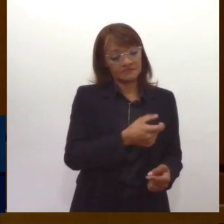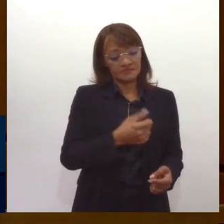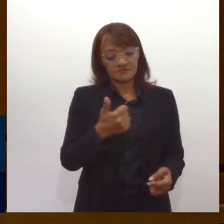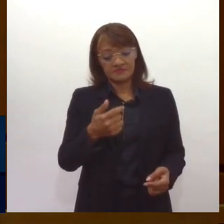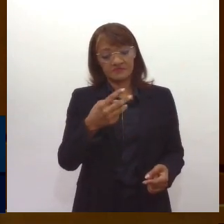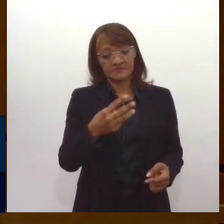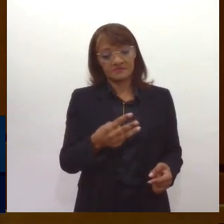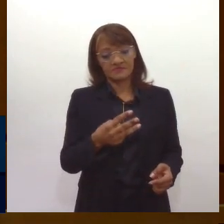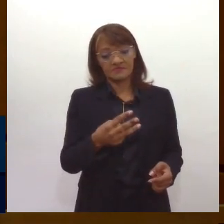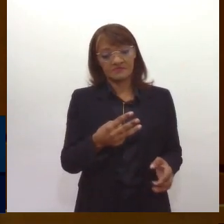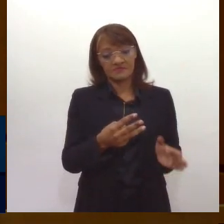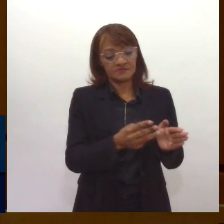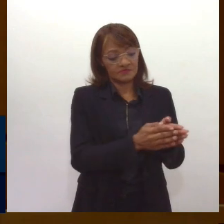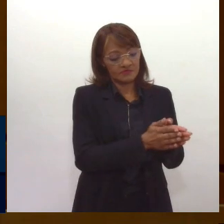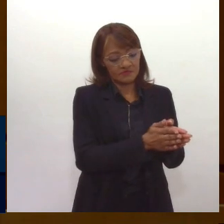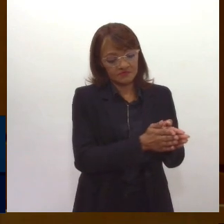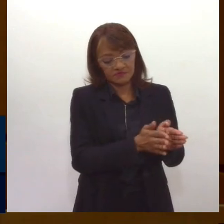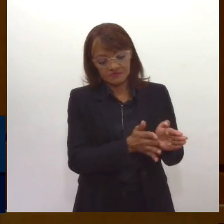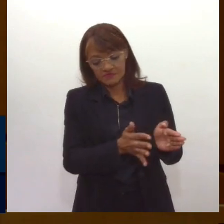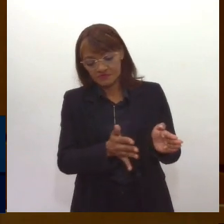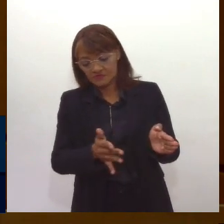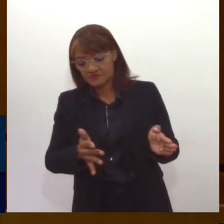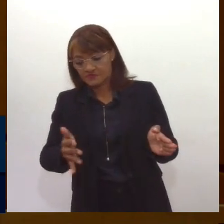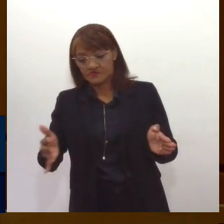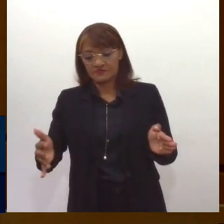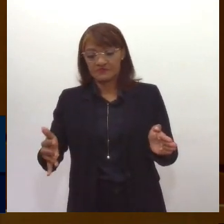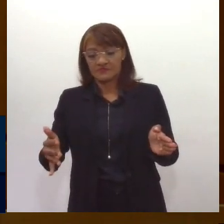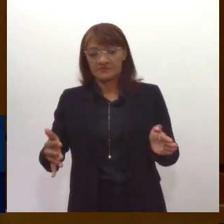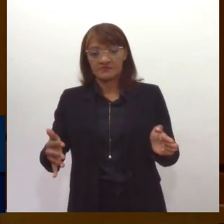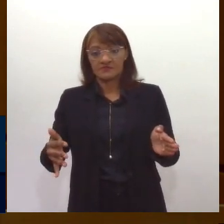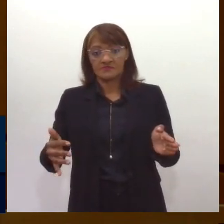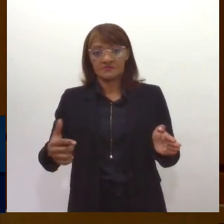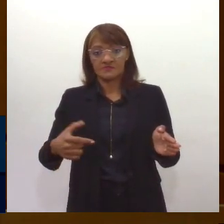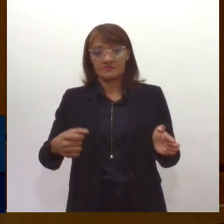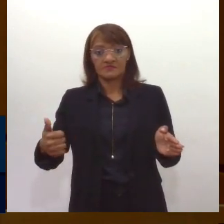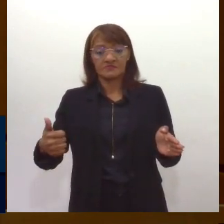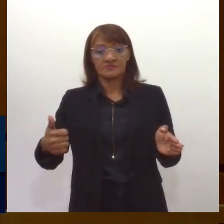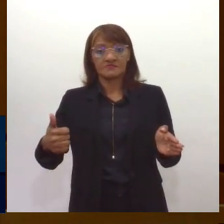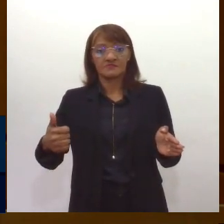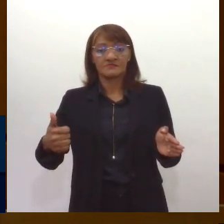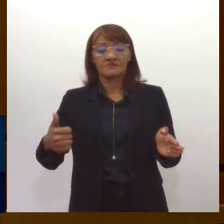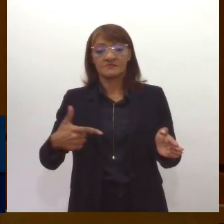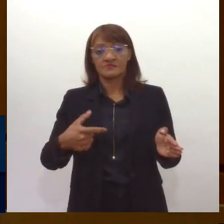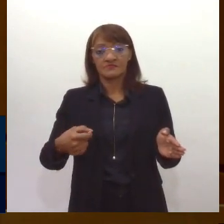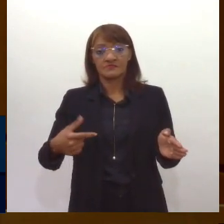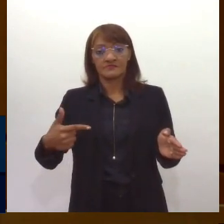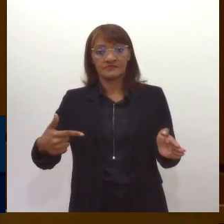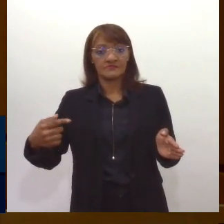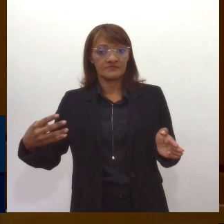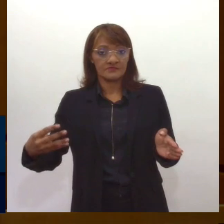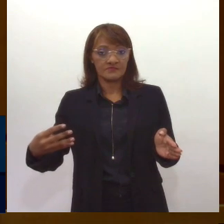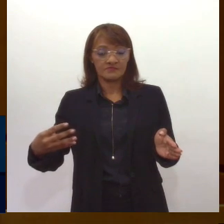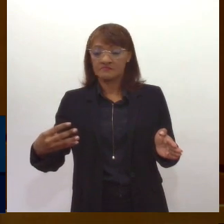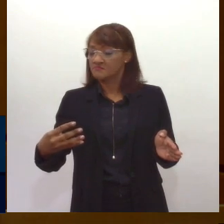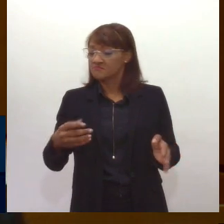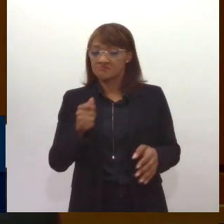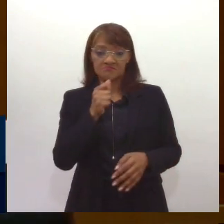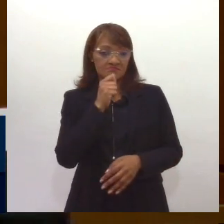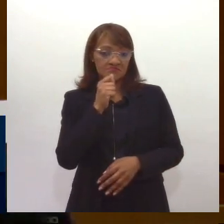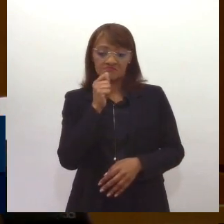dias atuais, não foi realizado o plebiscito. E